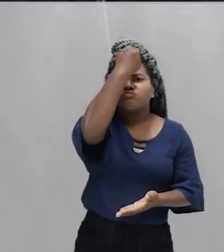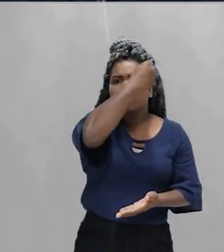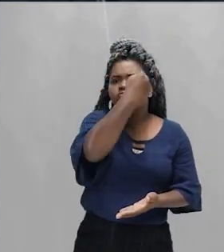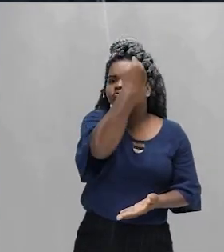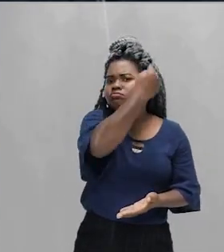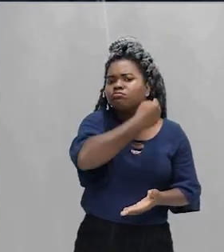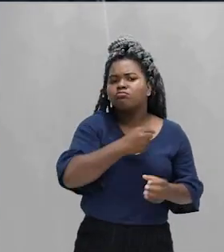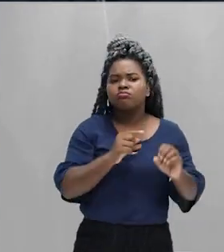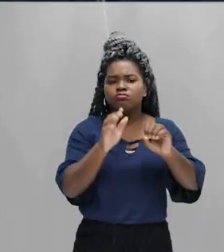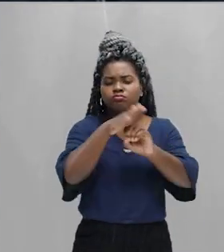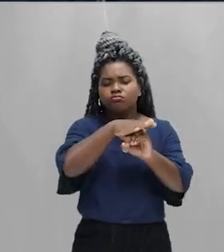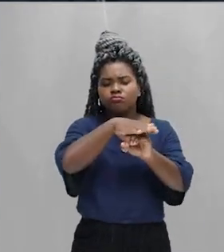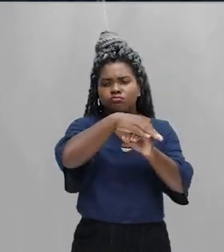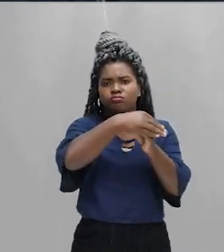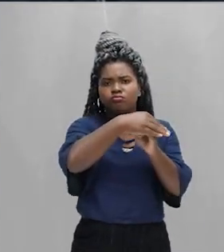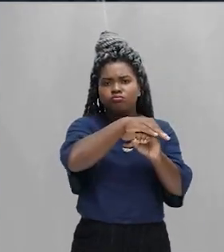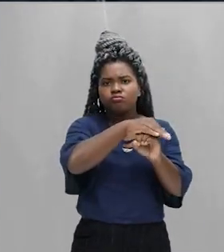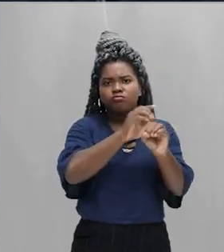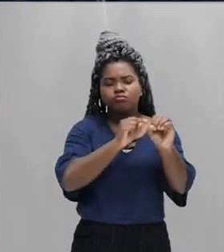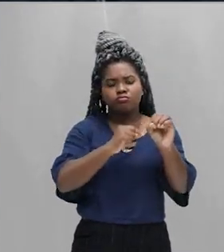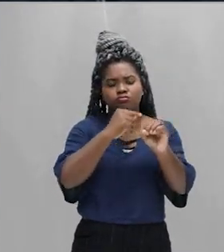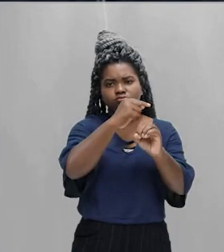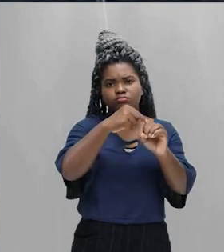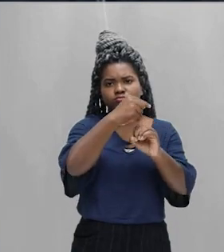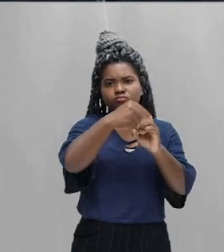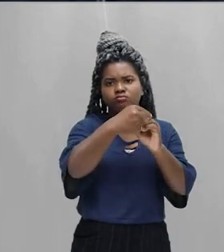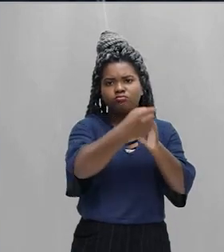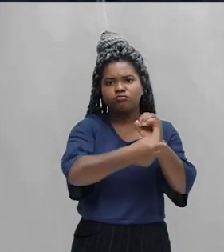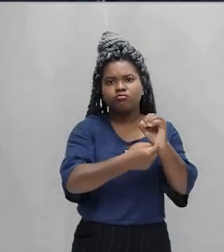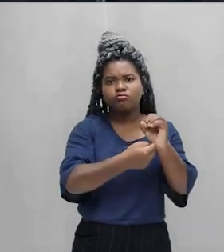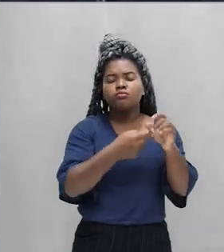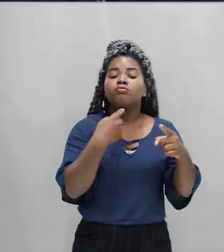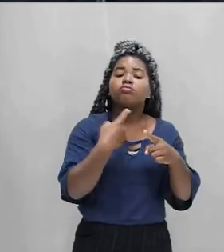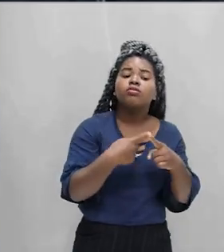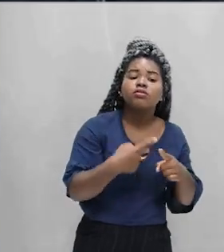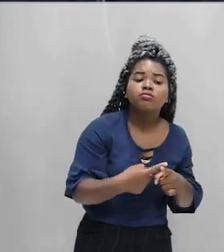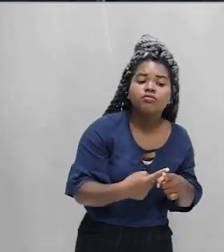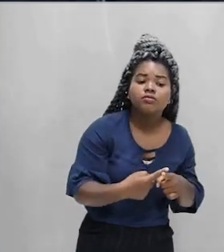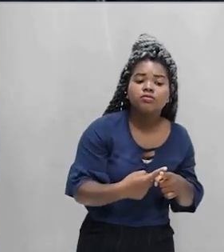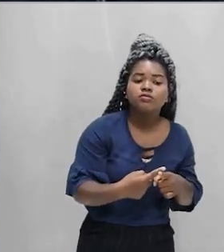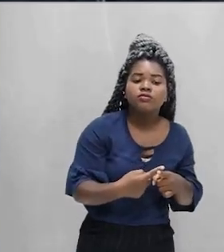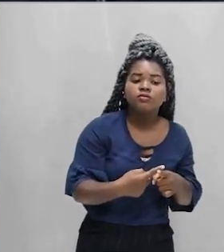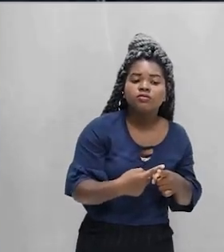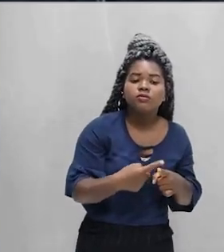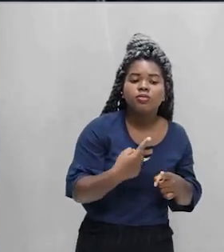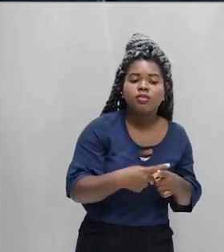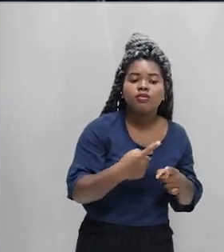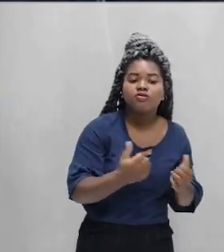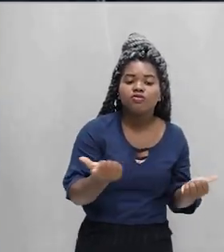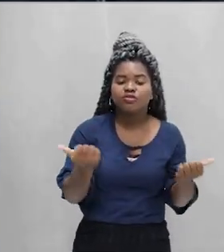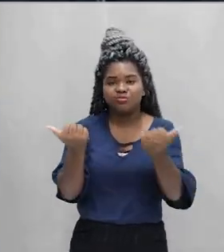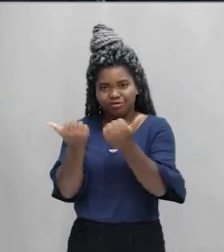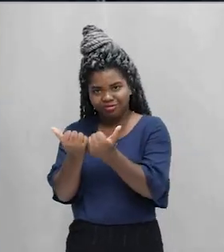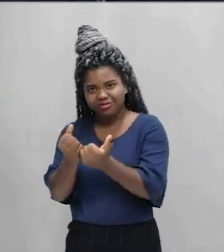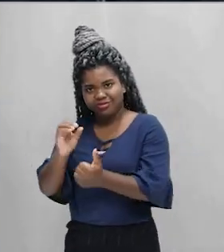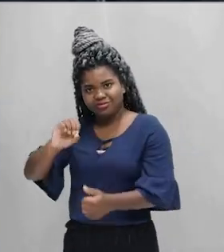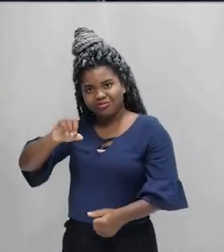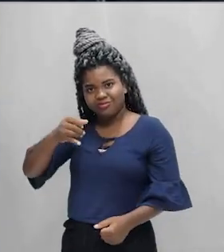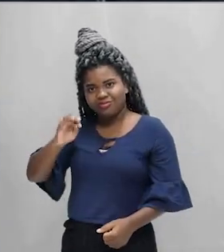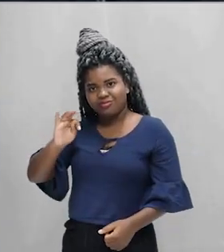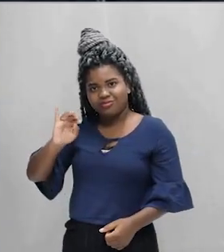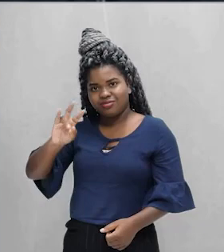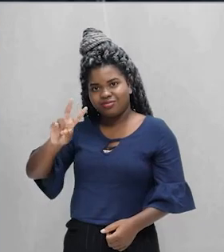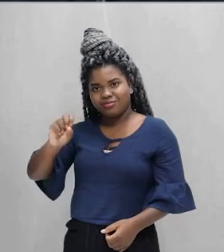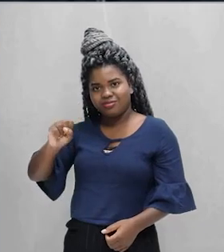cérebro? Porque o subjetivismo deu lugar ao objetivismo. O